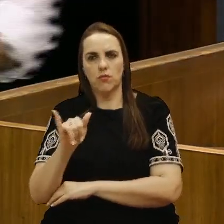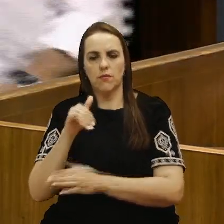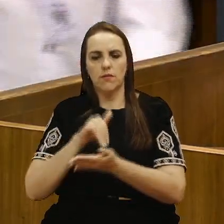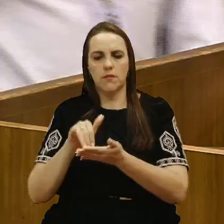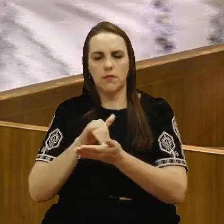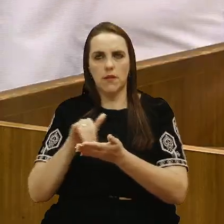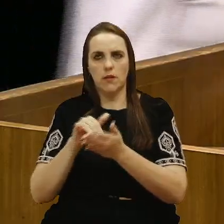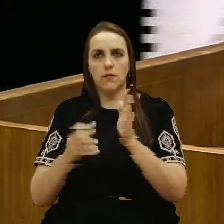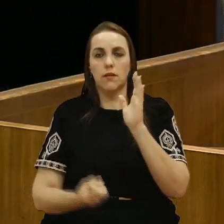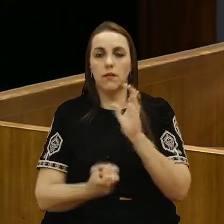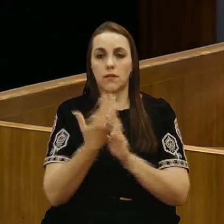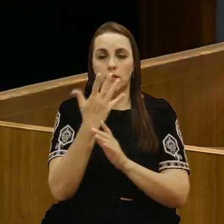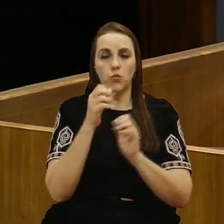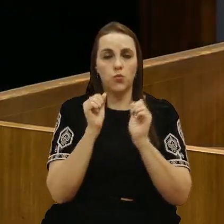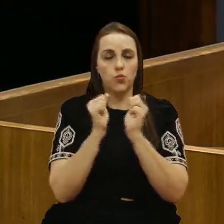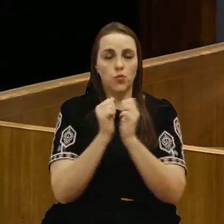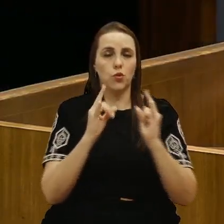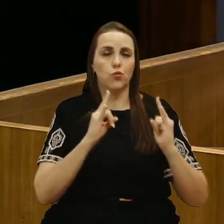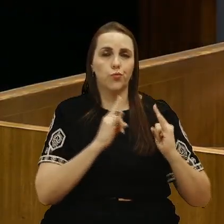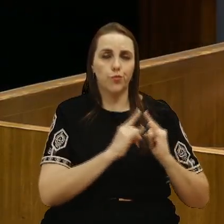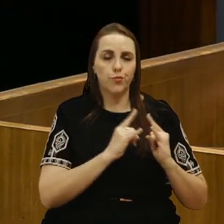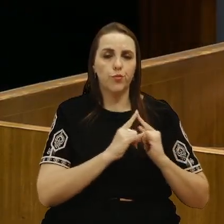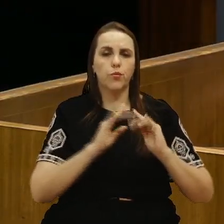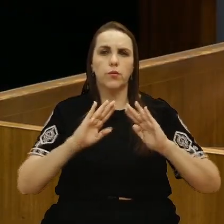entidades, escolas,